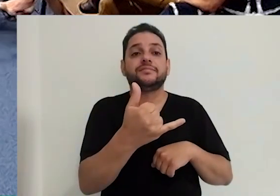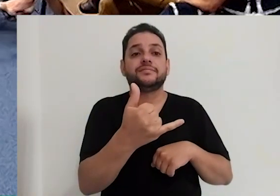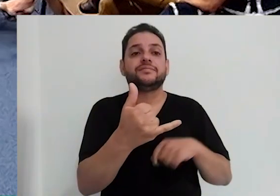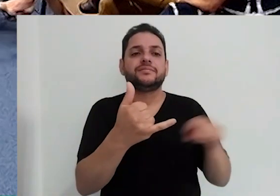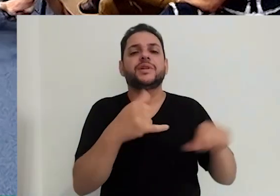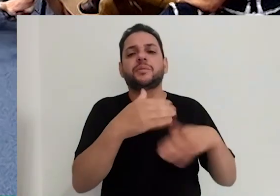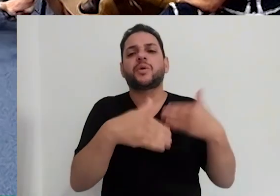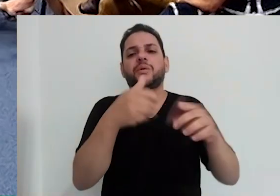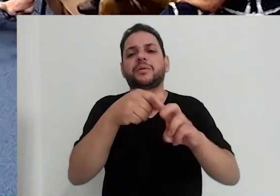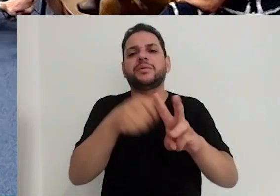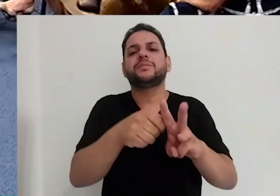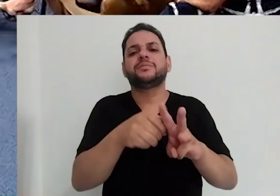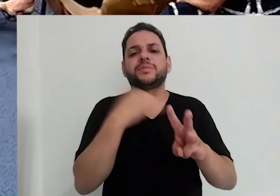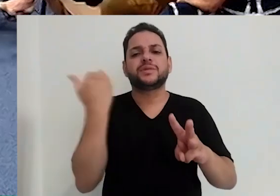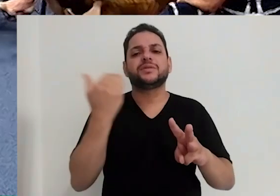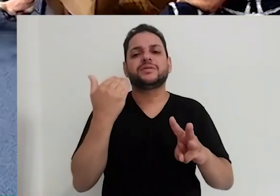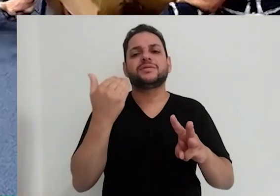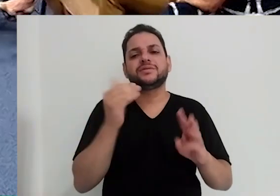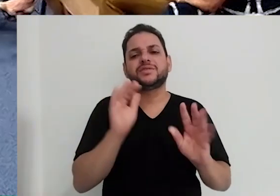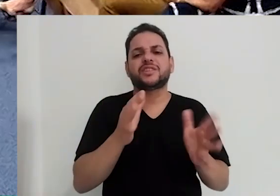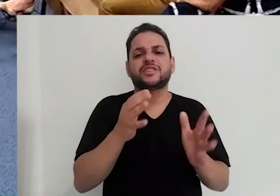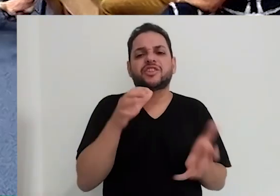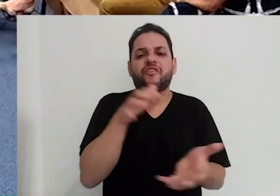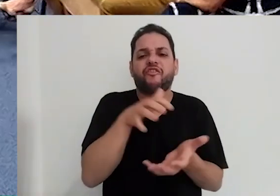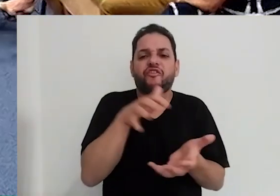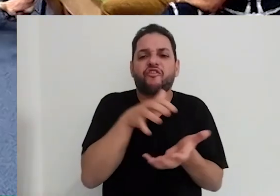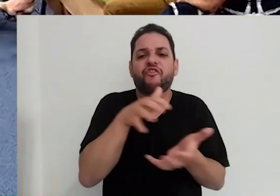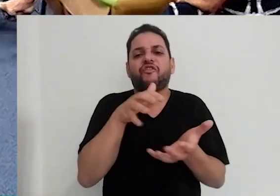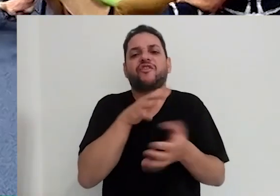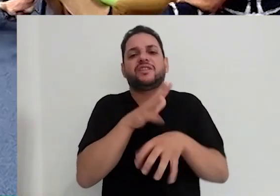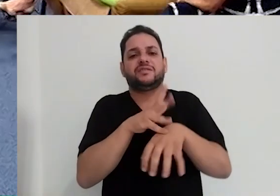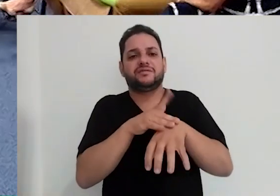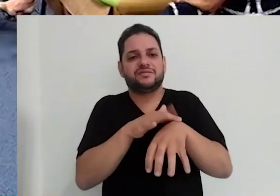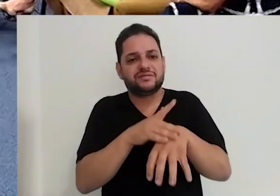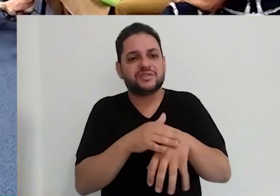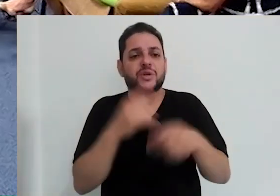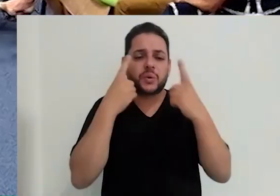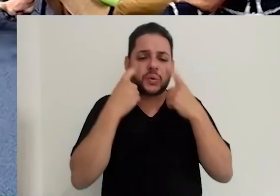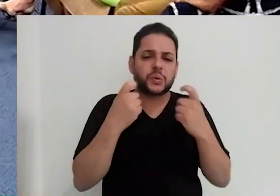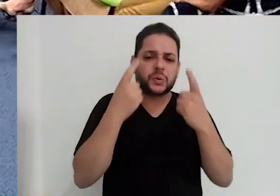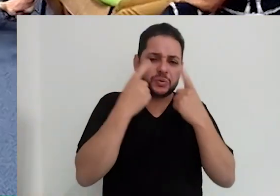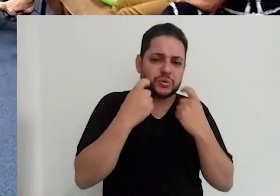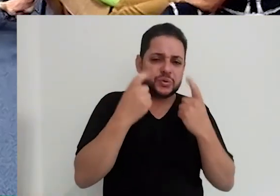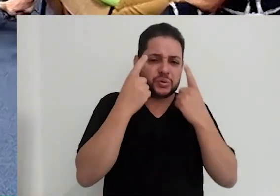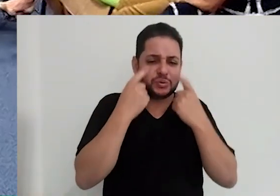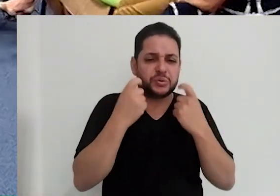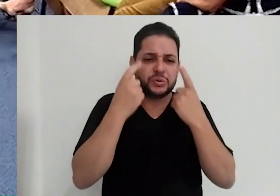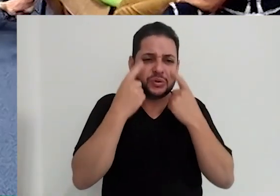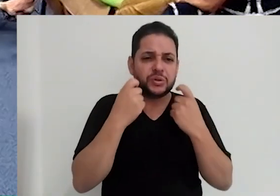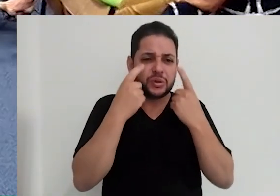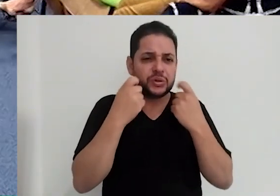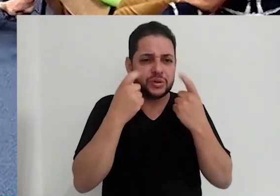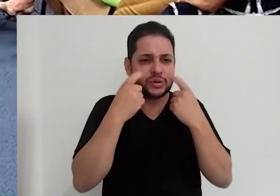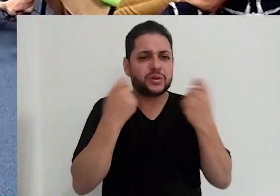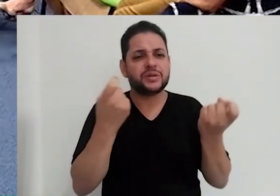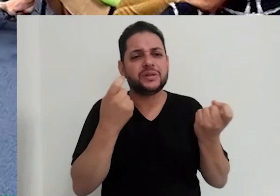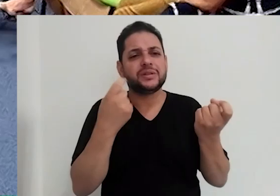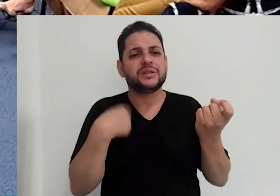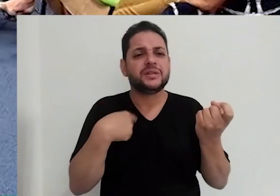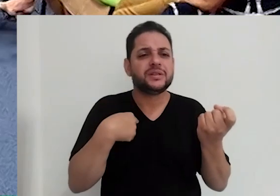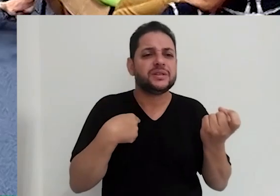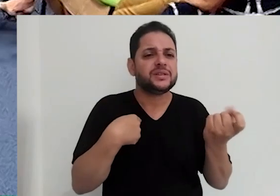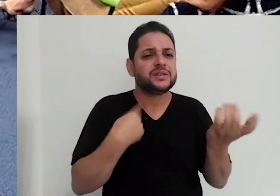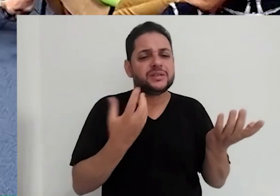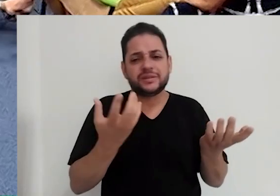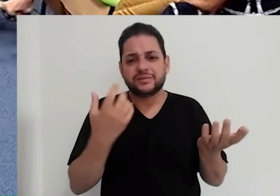meses depois já tava já tava bastante velho já tava doente e ele chorou bastante ele ficou muito muito emocionado E aí você fica com aquela coisa a Olha o que eu tô